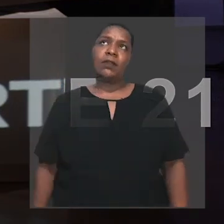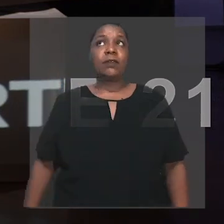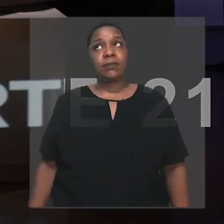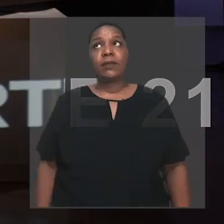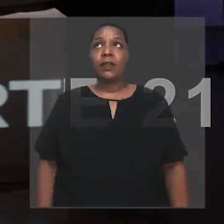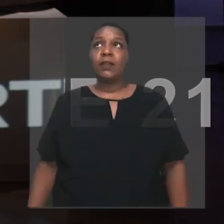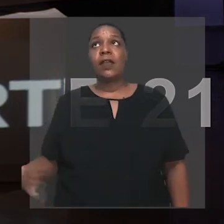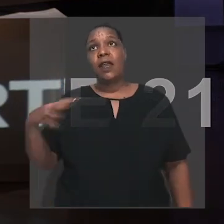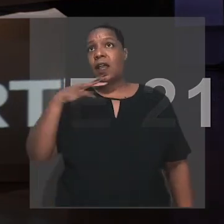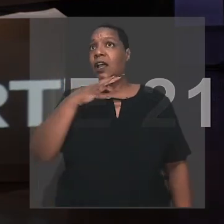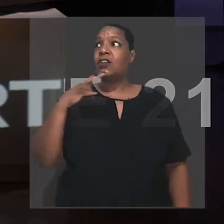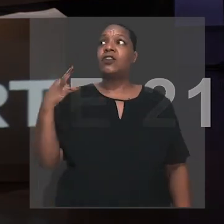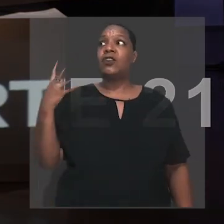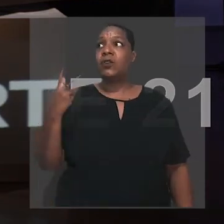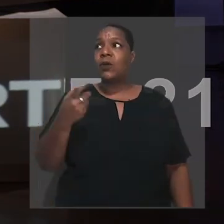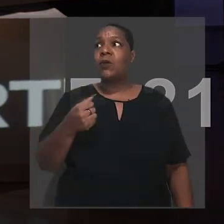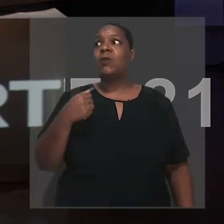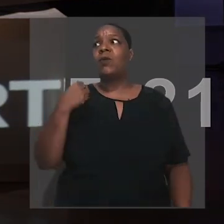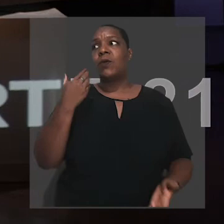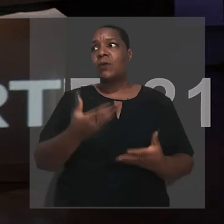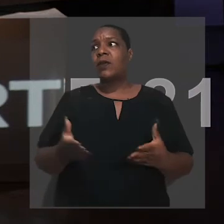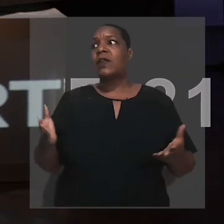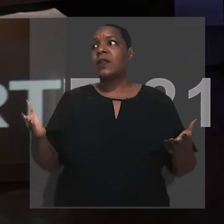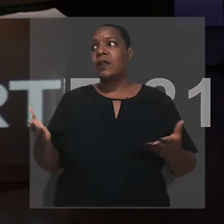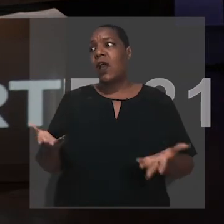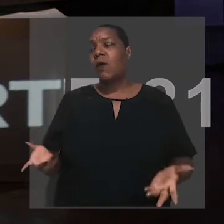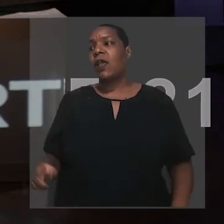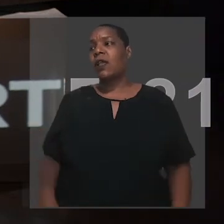Acho que todo mundo já perdeu alguém. Já perdeu alguém agora.